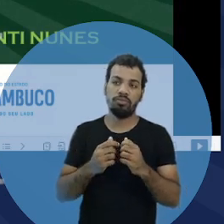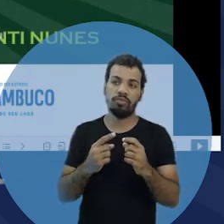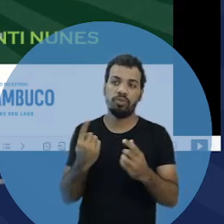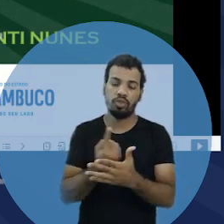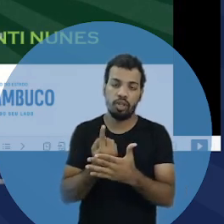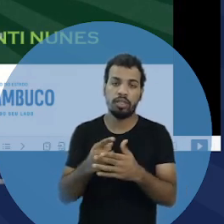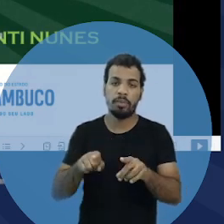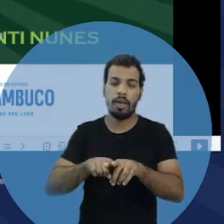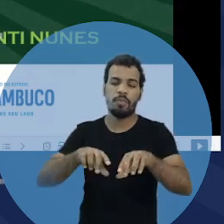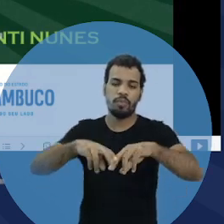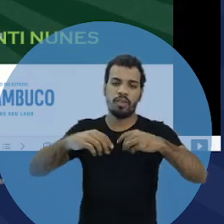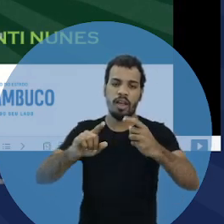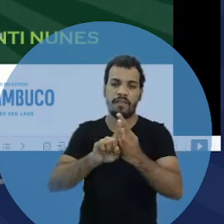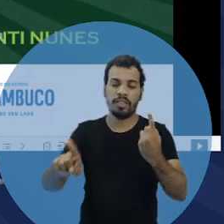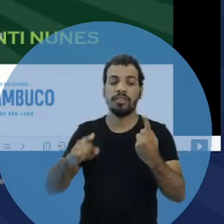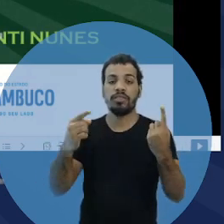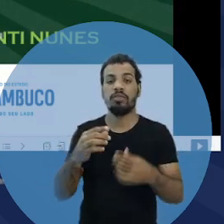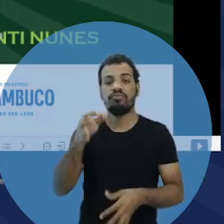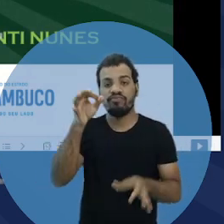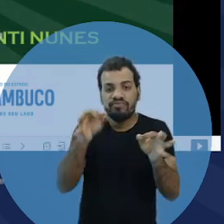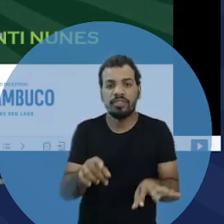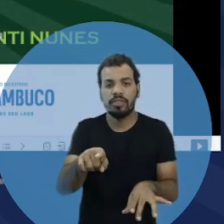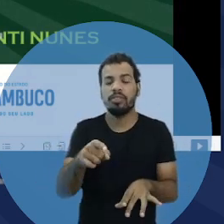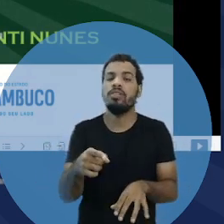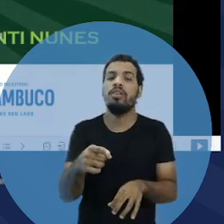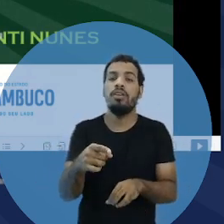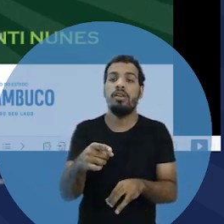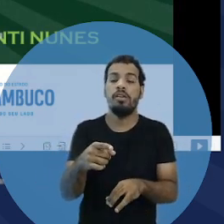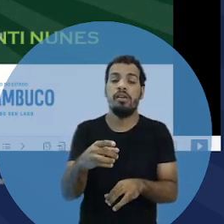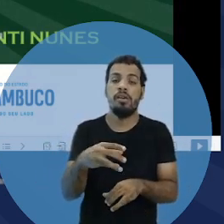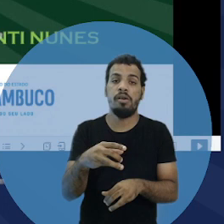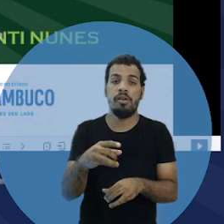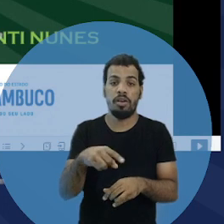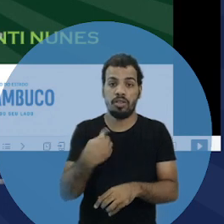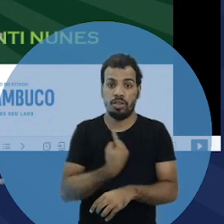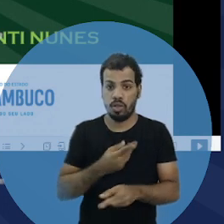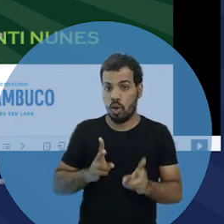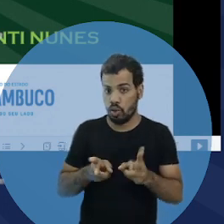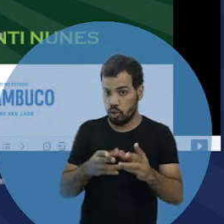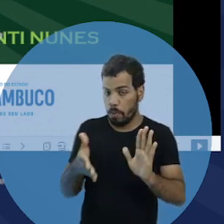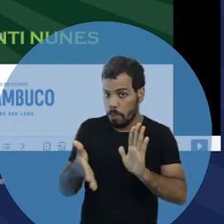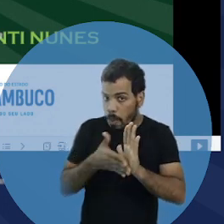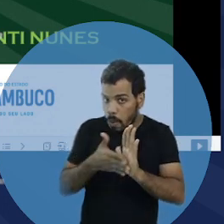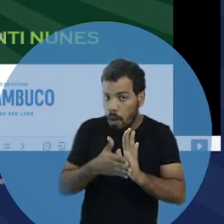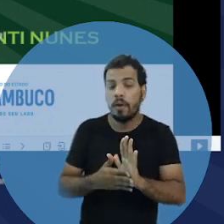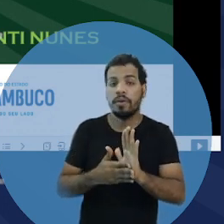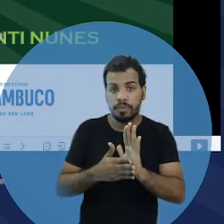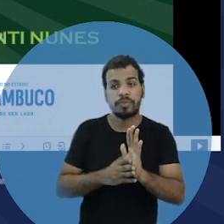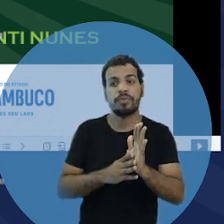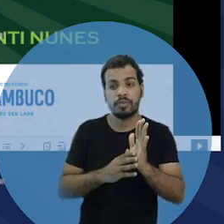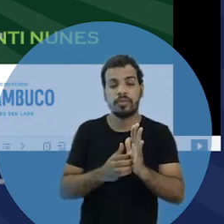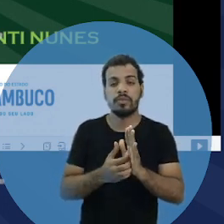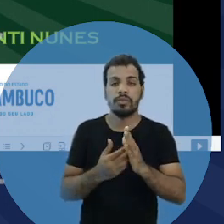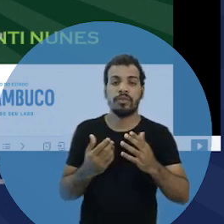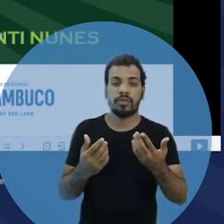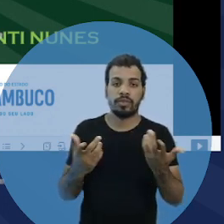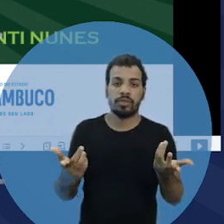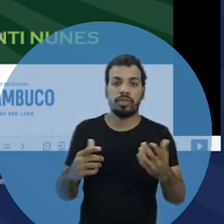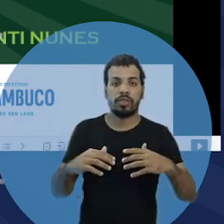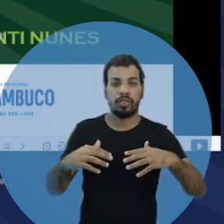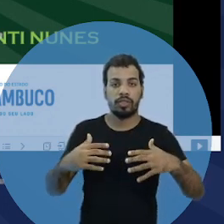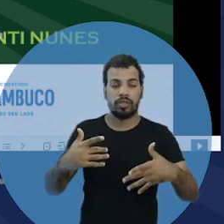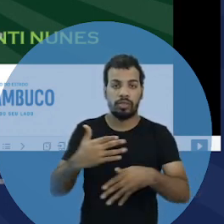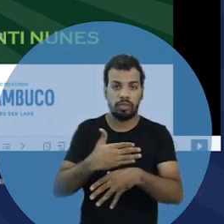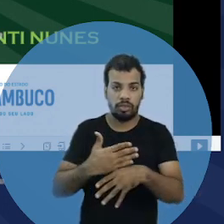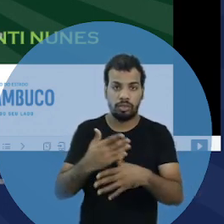vem justamente para isso, para que a gente continuasse uma proposta que nós tínhamos em relação às nossas cirandas, às nossas rodas de